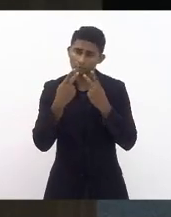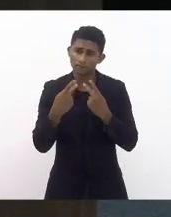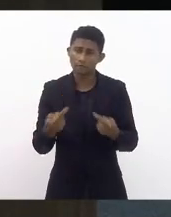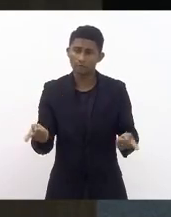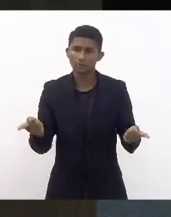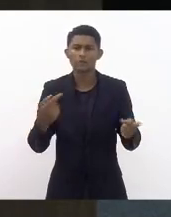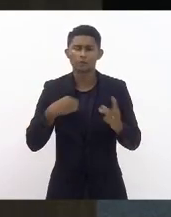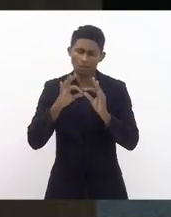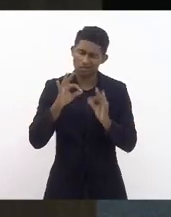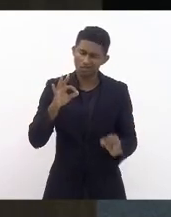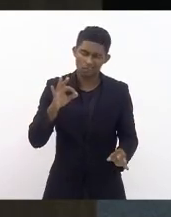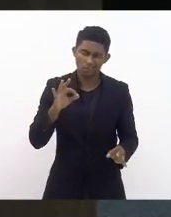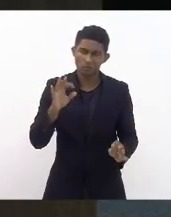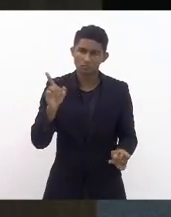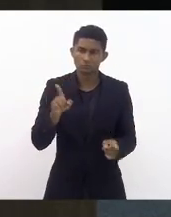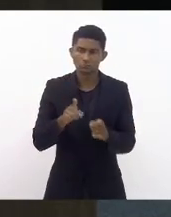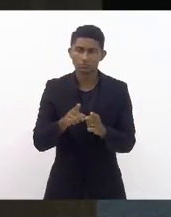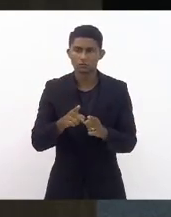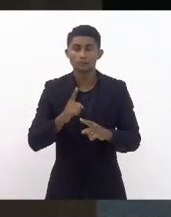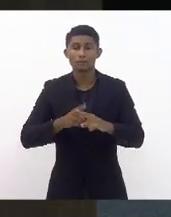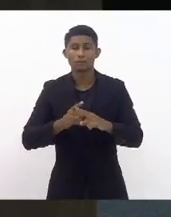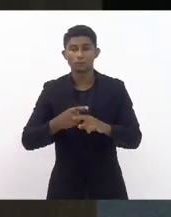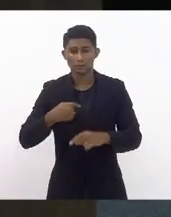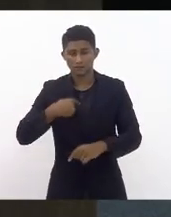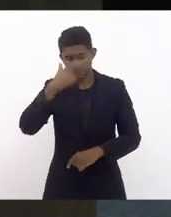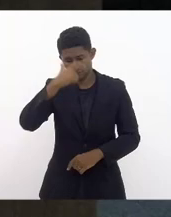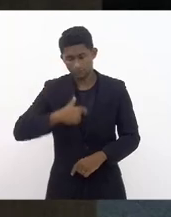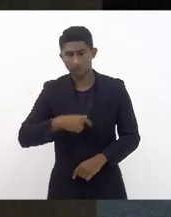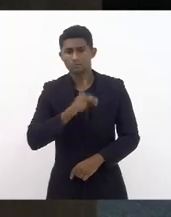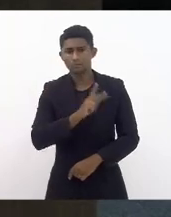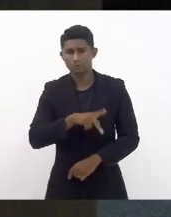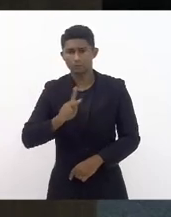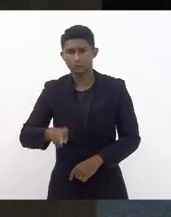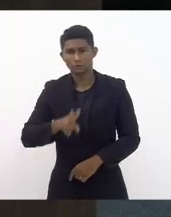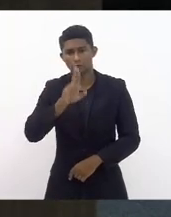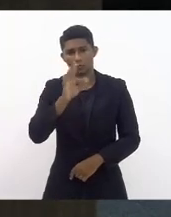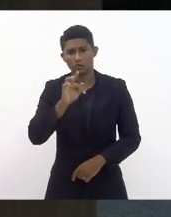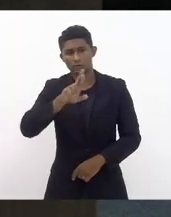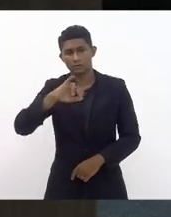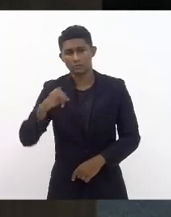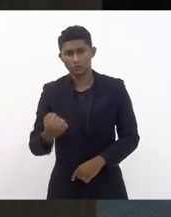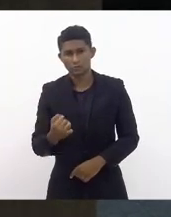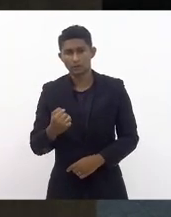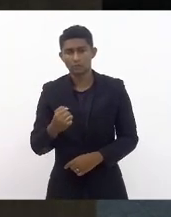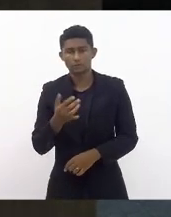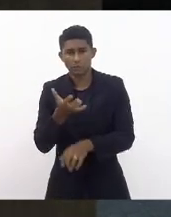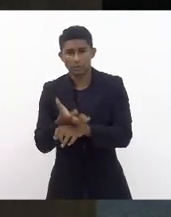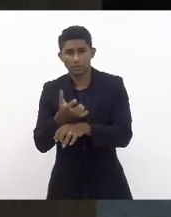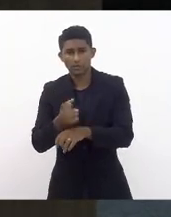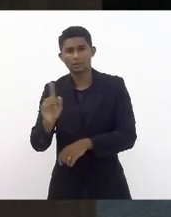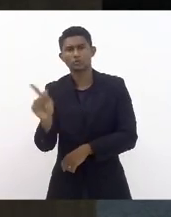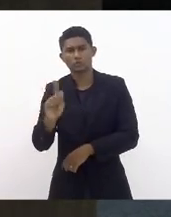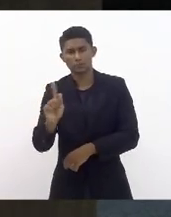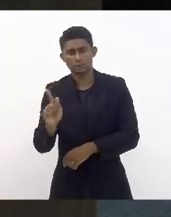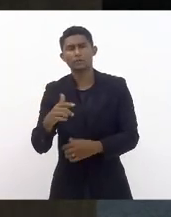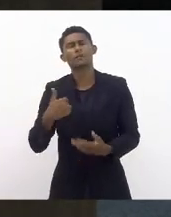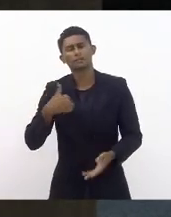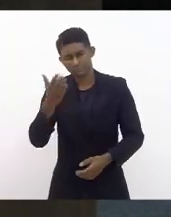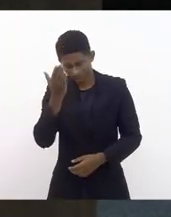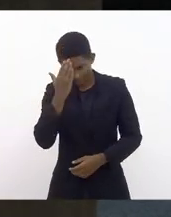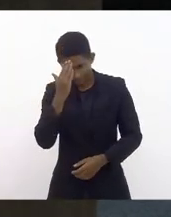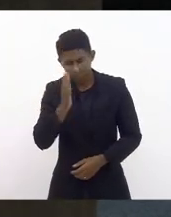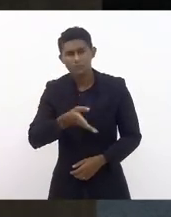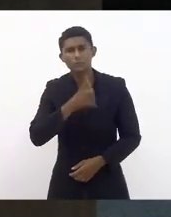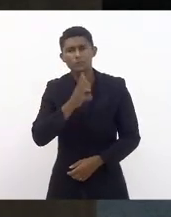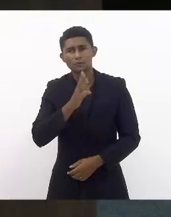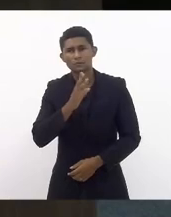me estenderei muito, falo na qualidade de professor da UFRJ da Geografia. Eu sei o que é a pesquisa. Eu